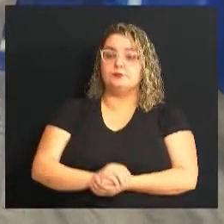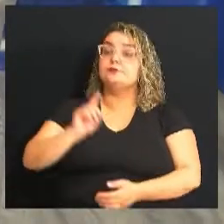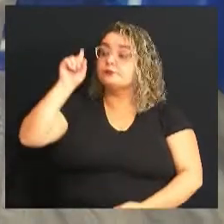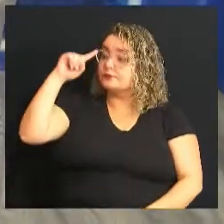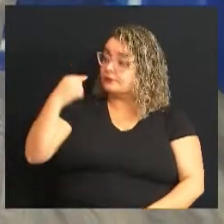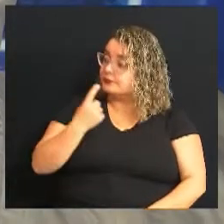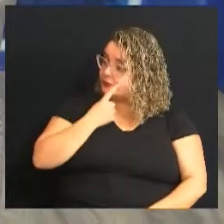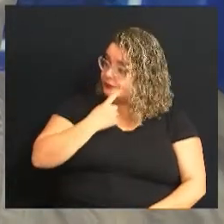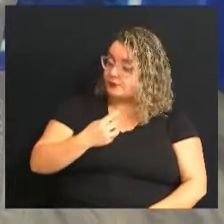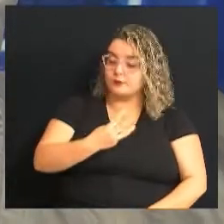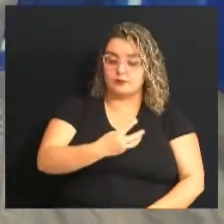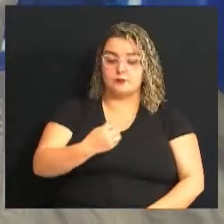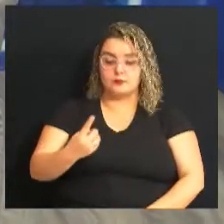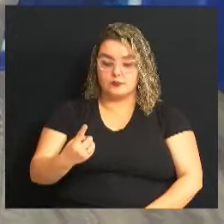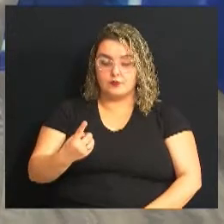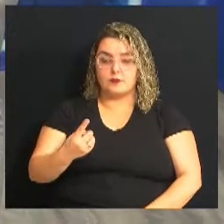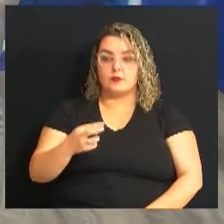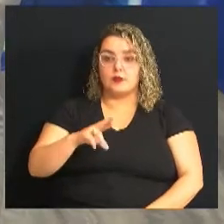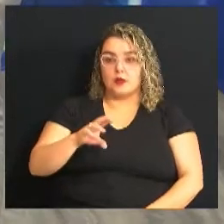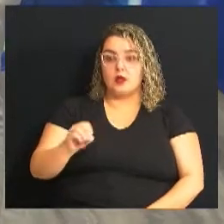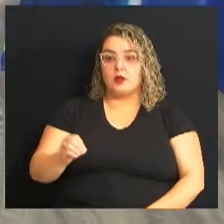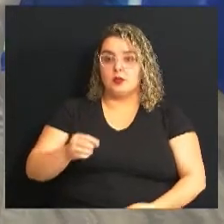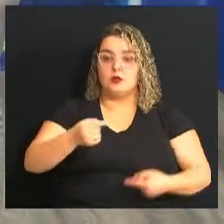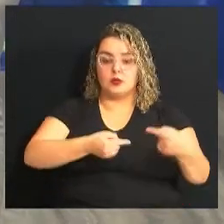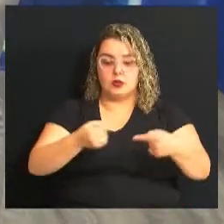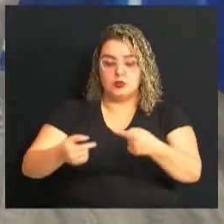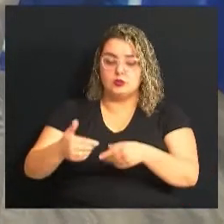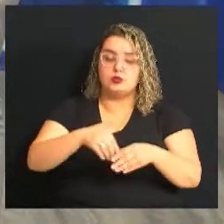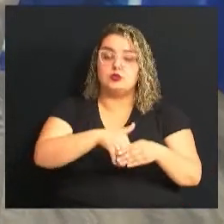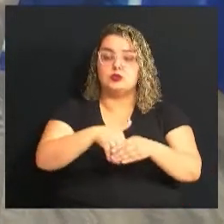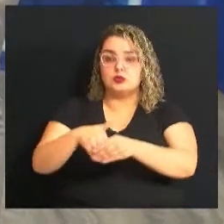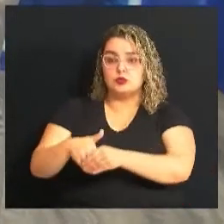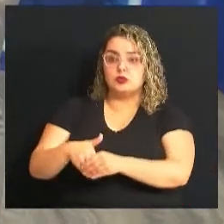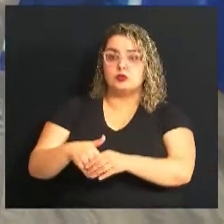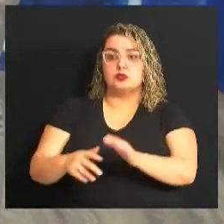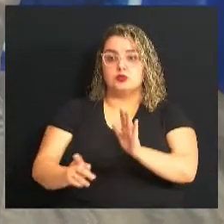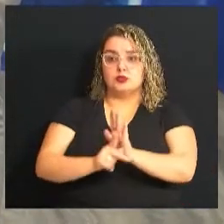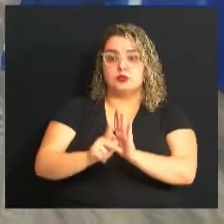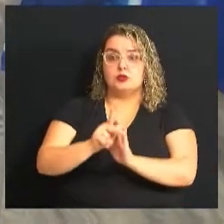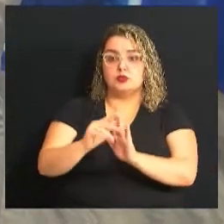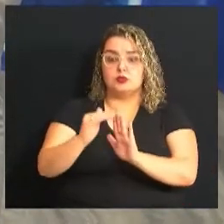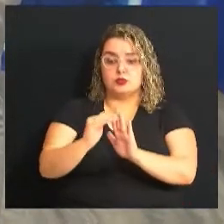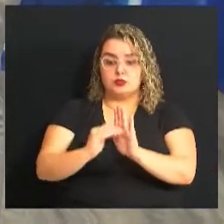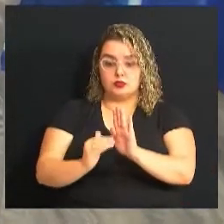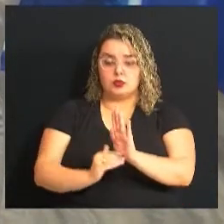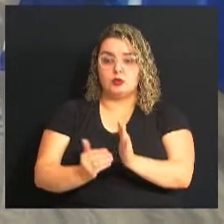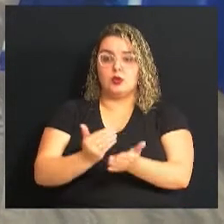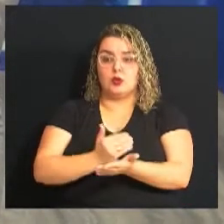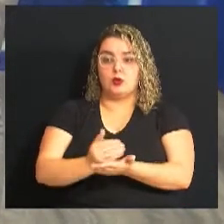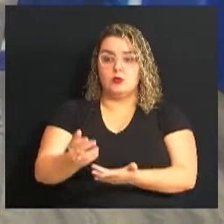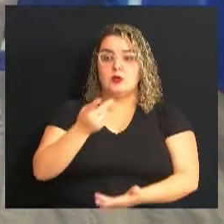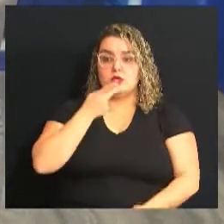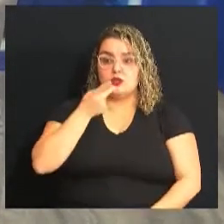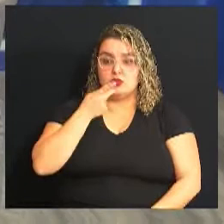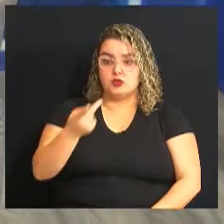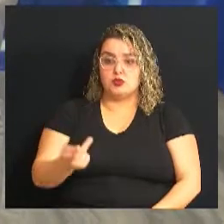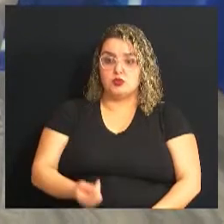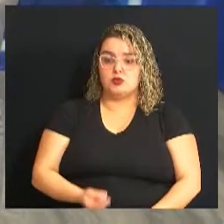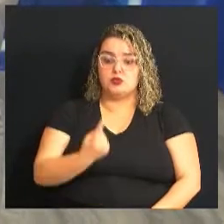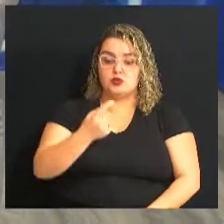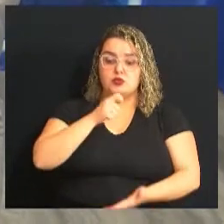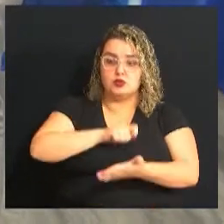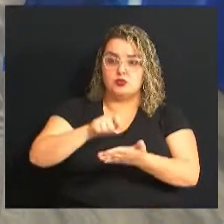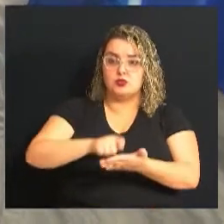31ª reunião ordinária com as discussões e votações dos projetos que estavam na pauta, e a gente começa falando sobre um de autoria do vereador